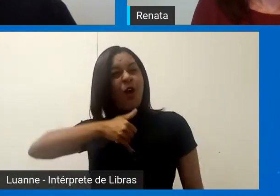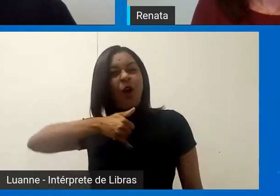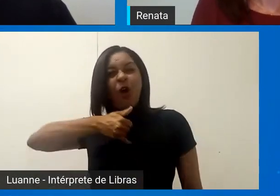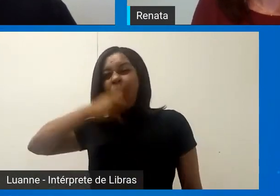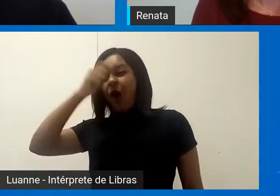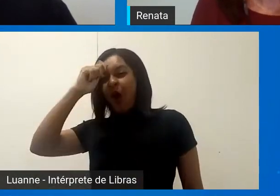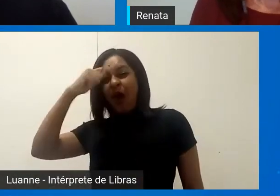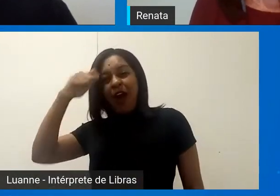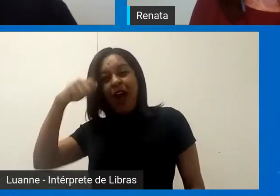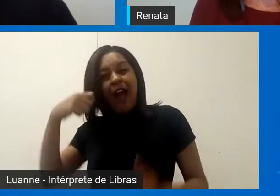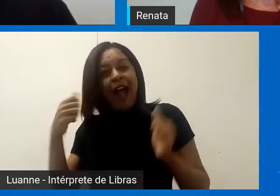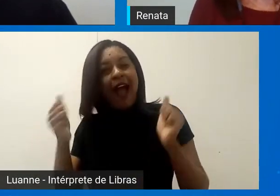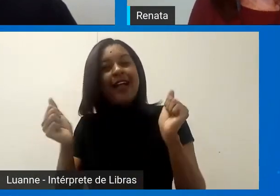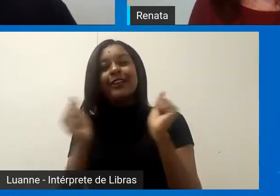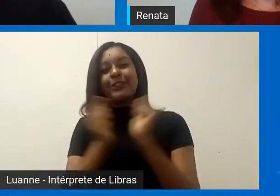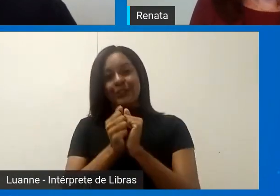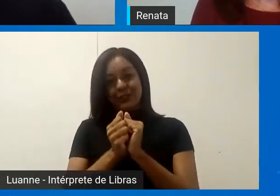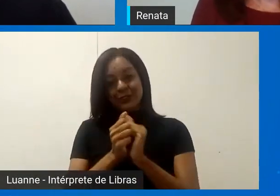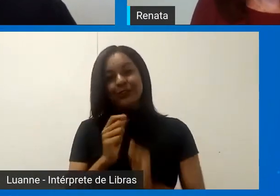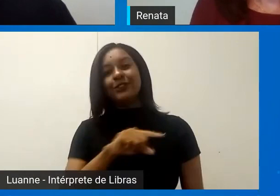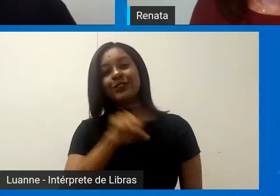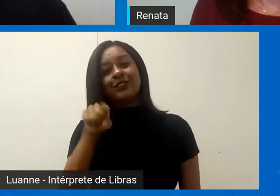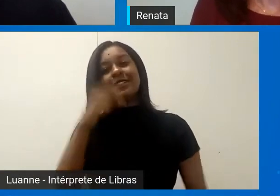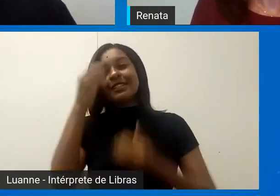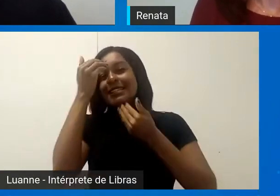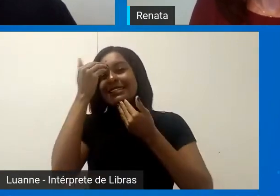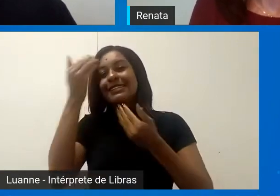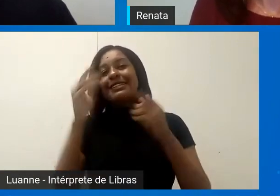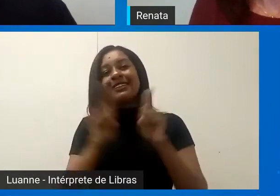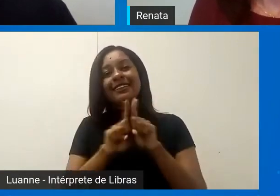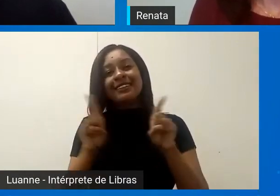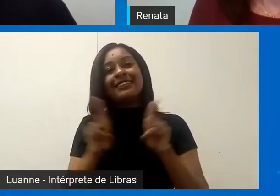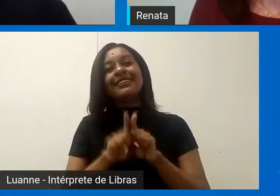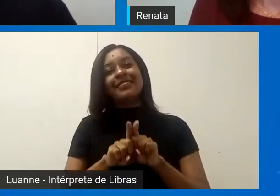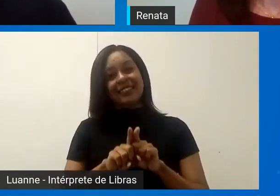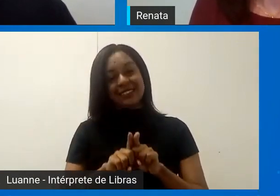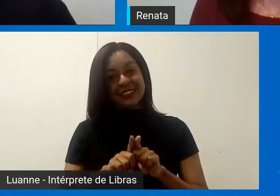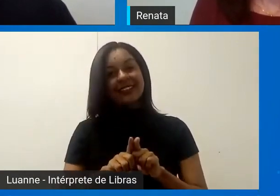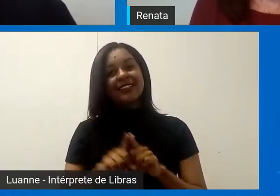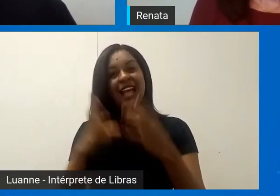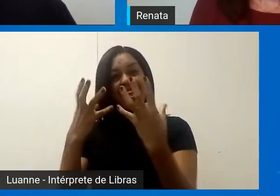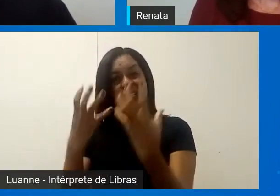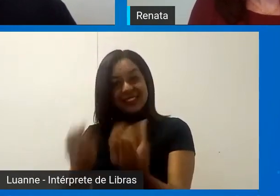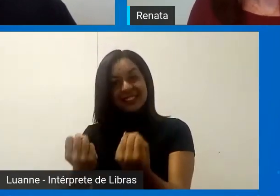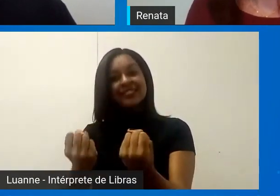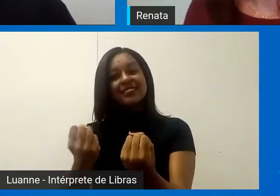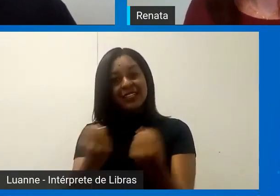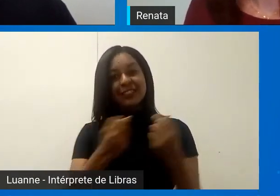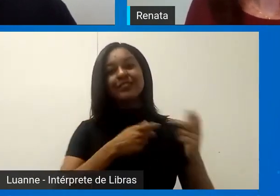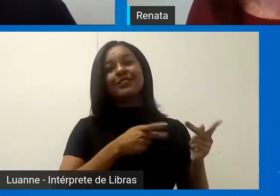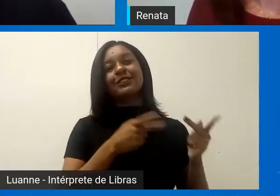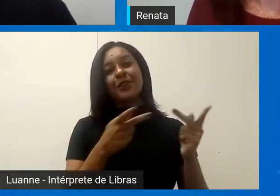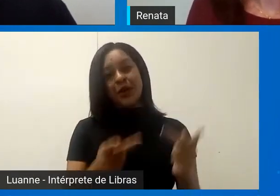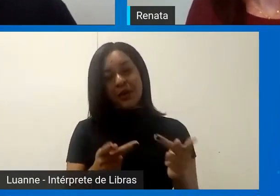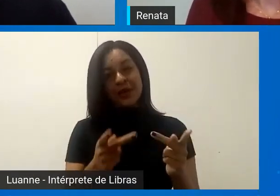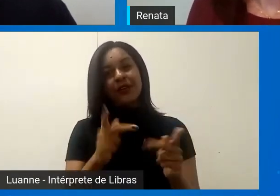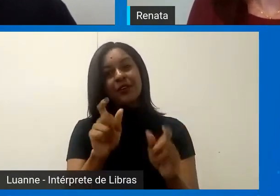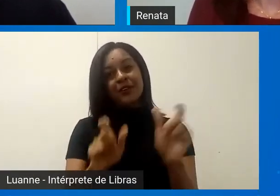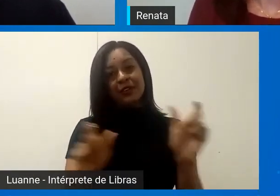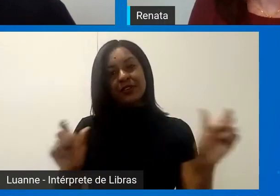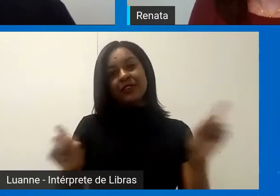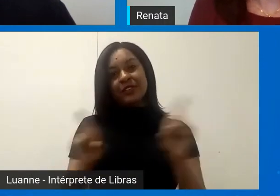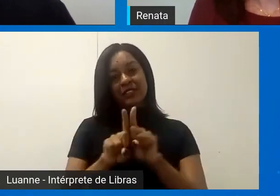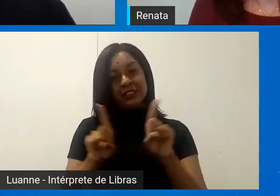aqui com vocês hoje agradeço também eu aceite dos nossos convidados para compor essa